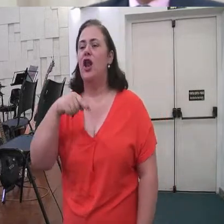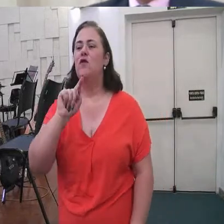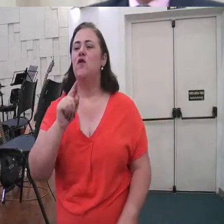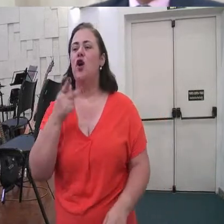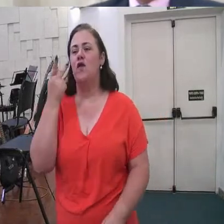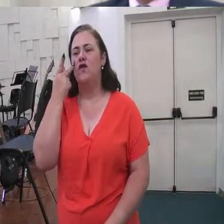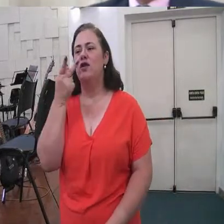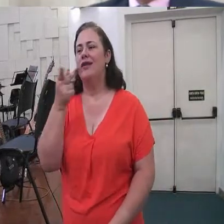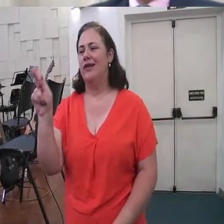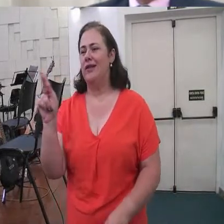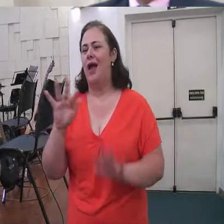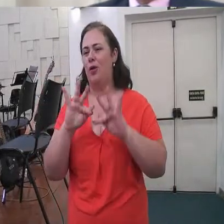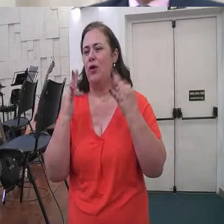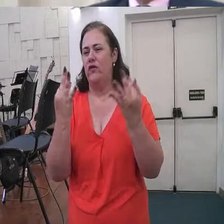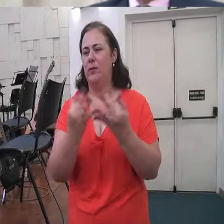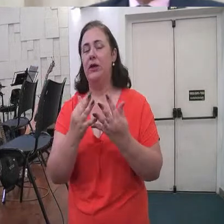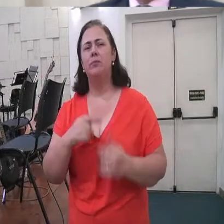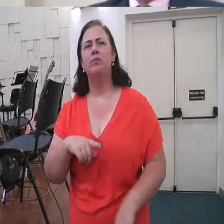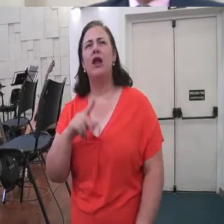da geladeira.